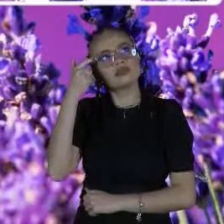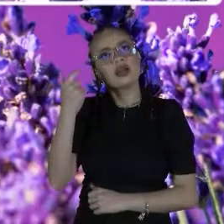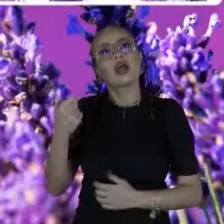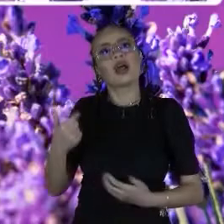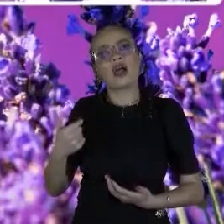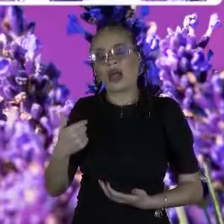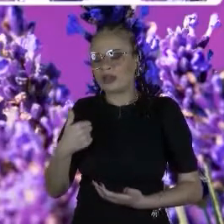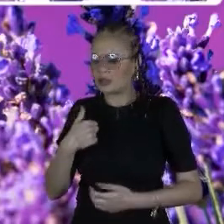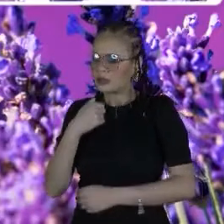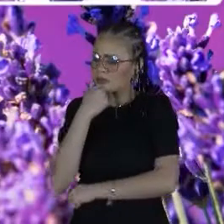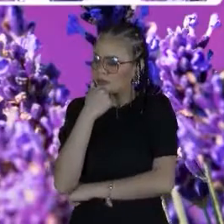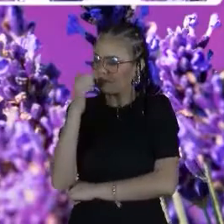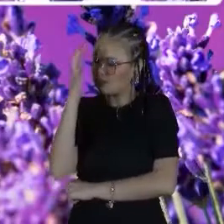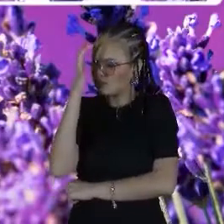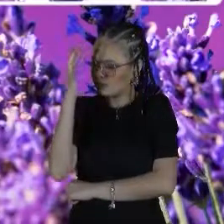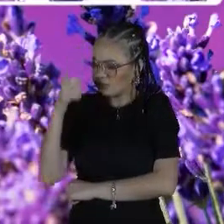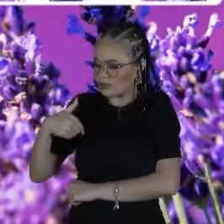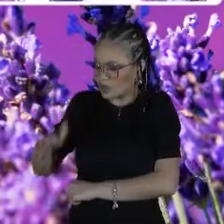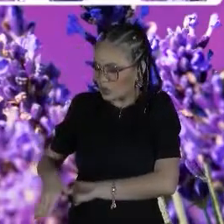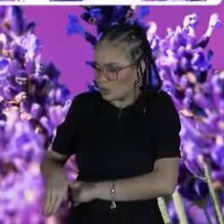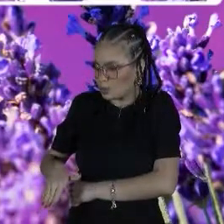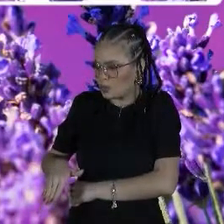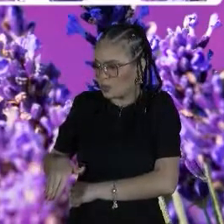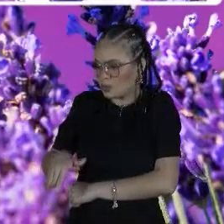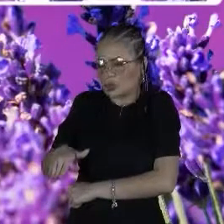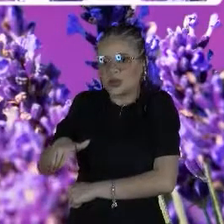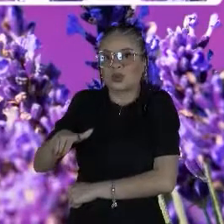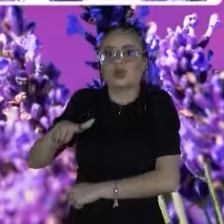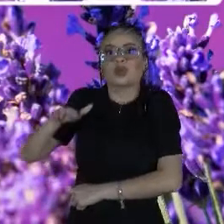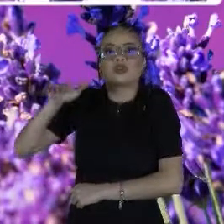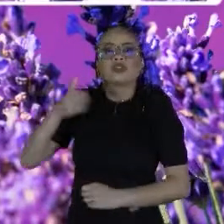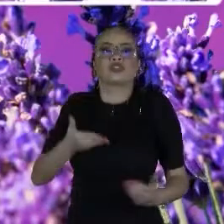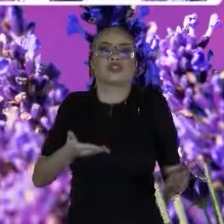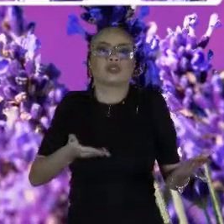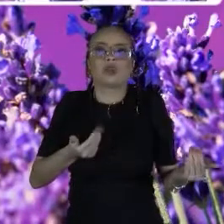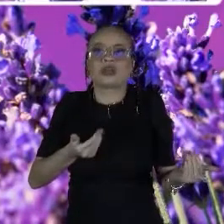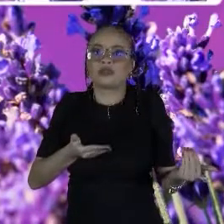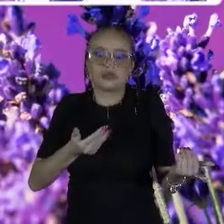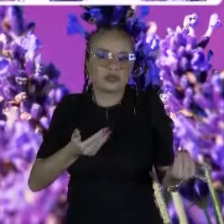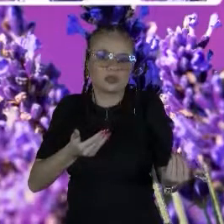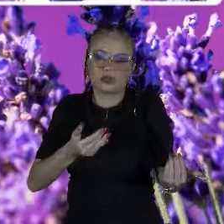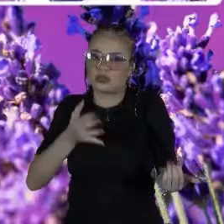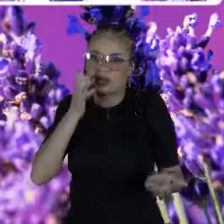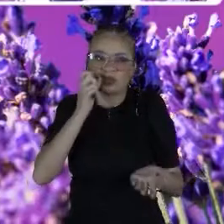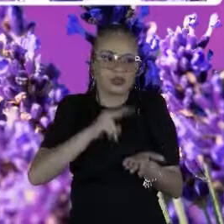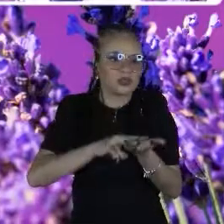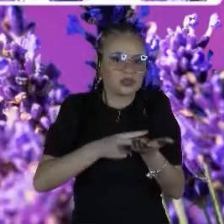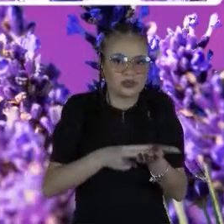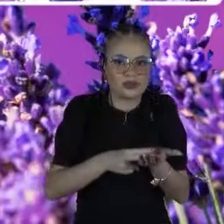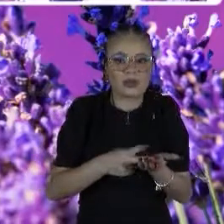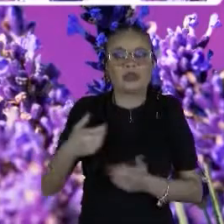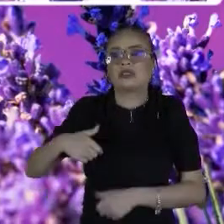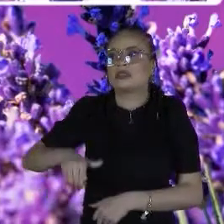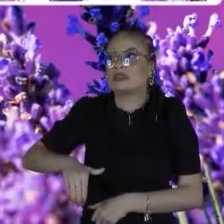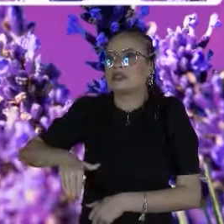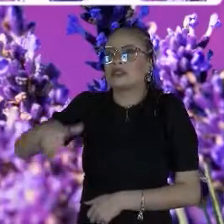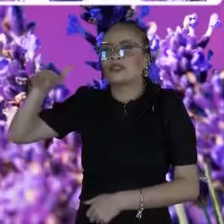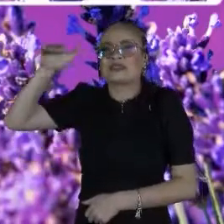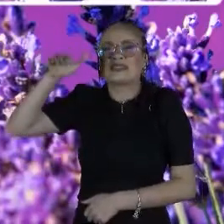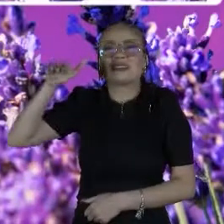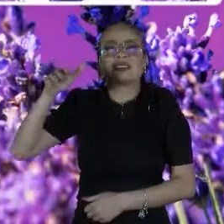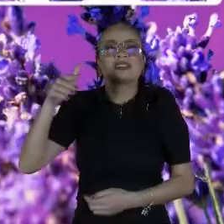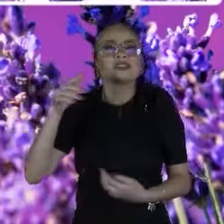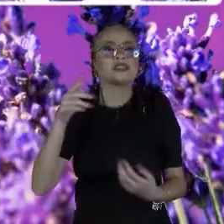quando era criança quando eu virei uma adolescente Eu também não gostava só que quando virei adulta é isso fez falta na minha rotina